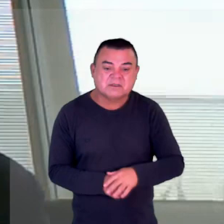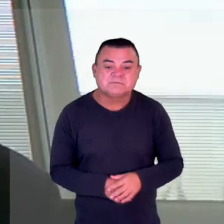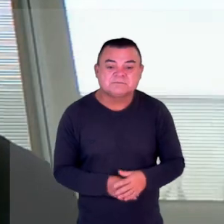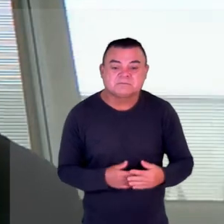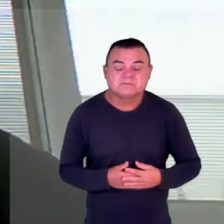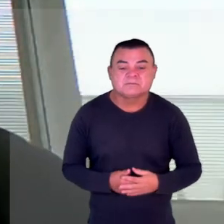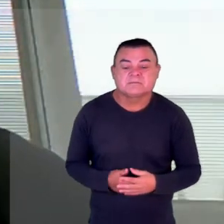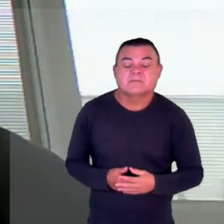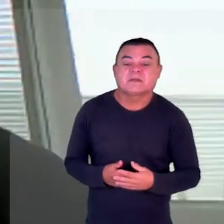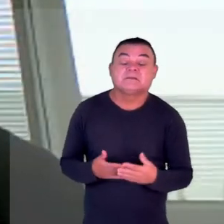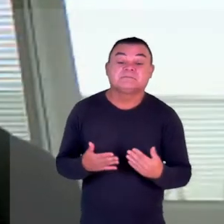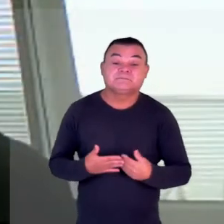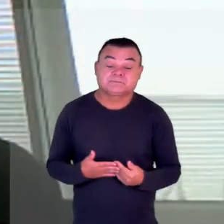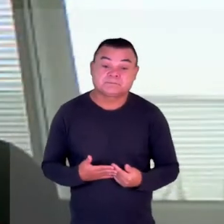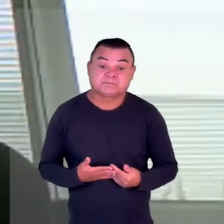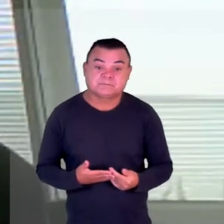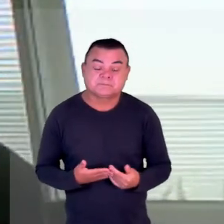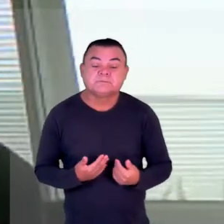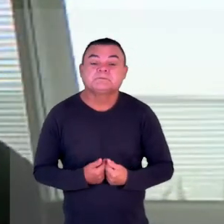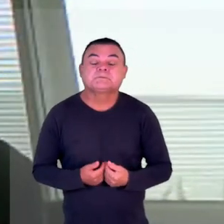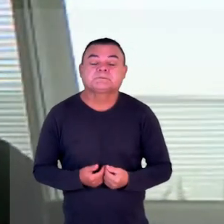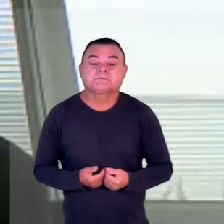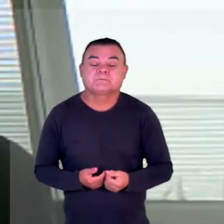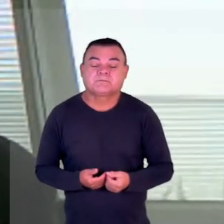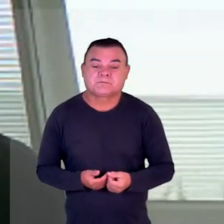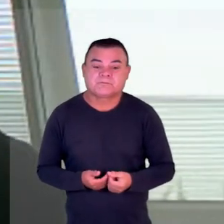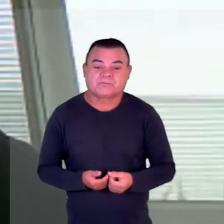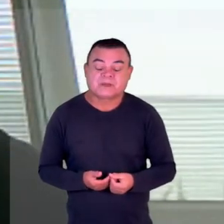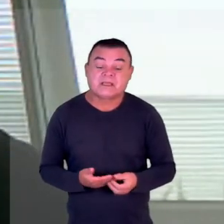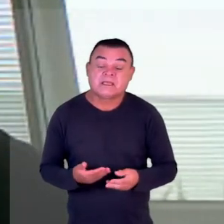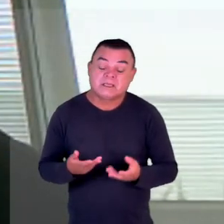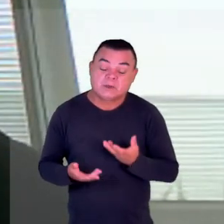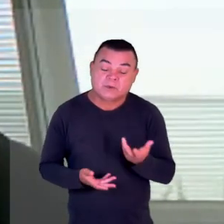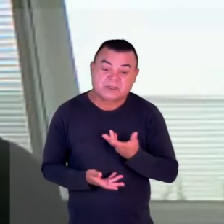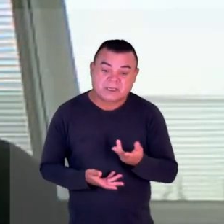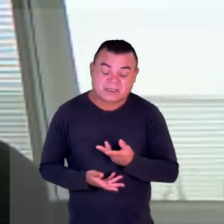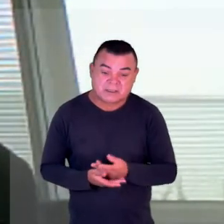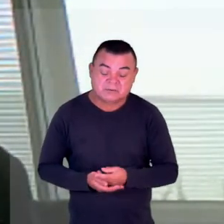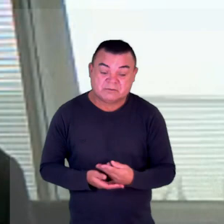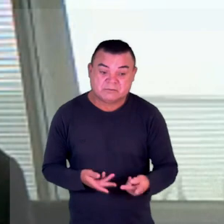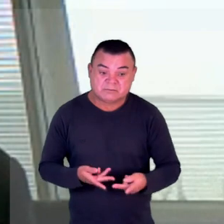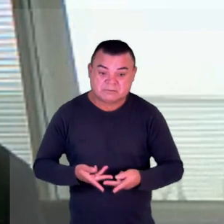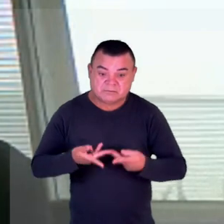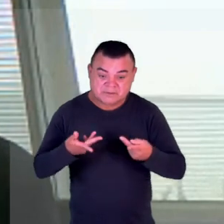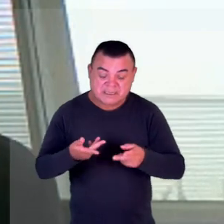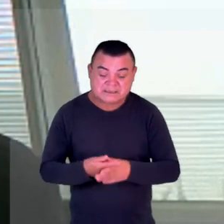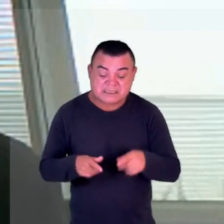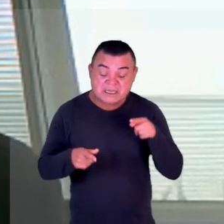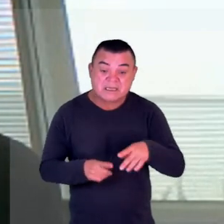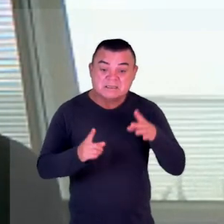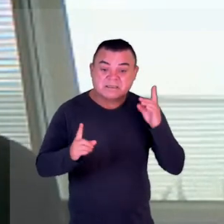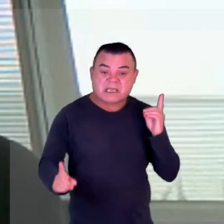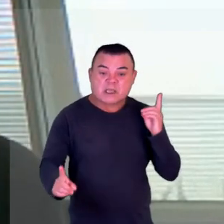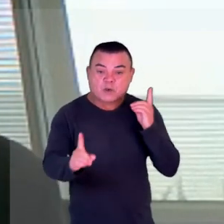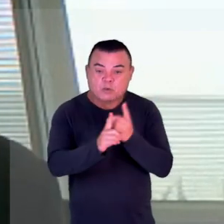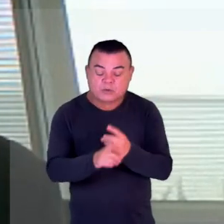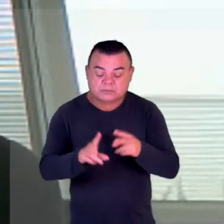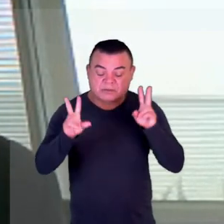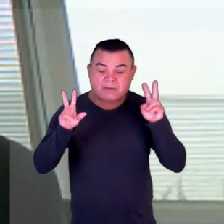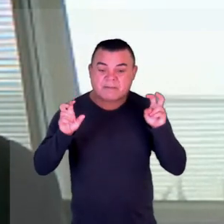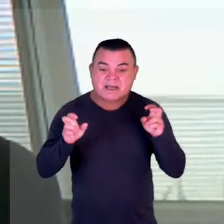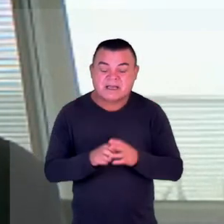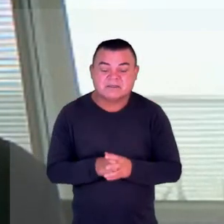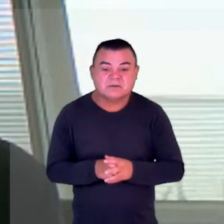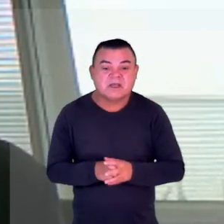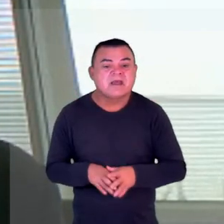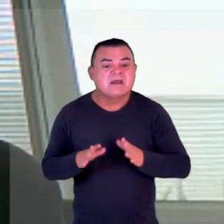integrante do Conselho Nacional de Procuradores Gerais de Justiça dizer que né esse encontro temático eh de